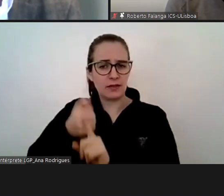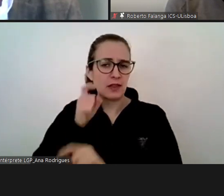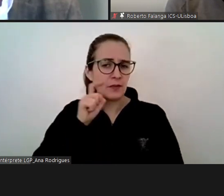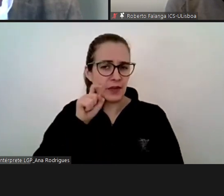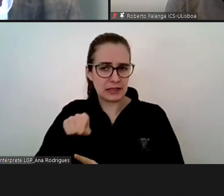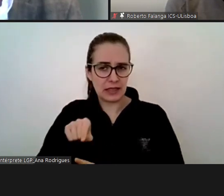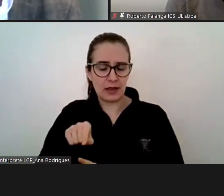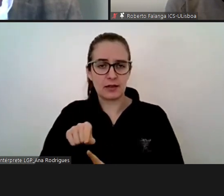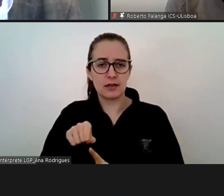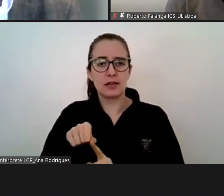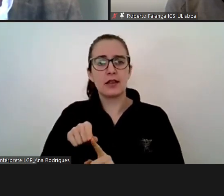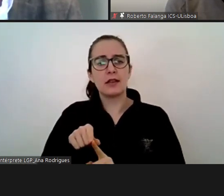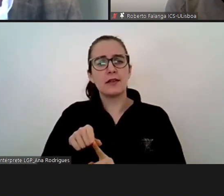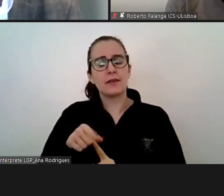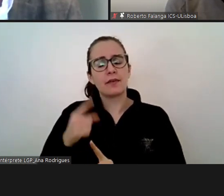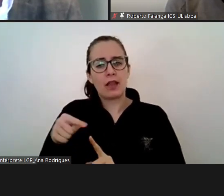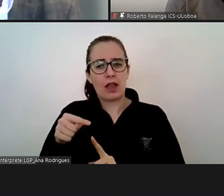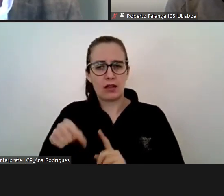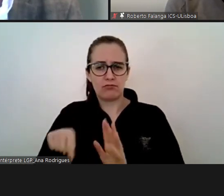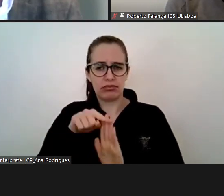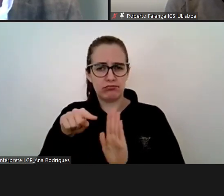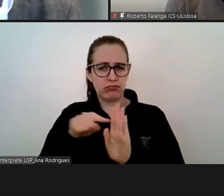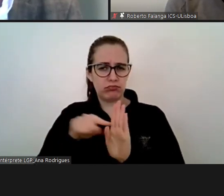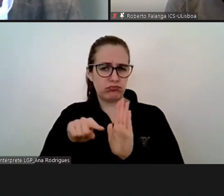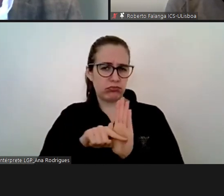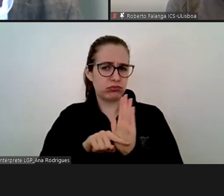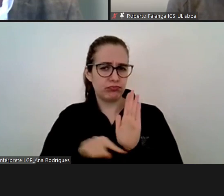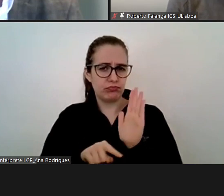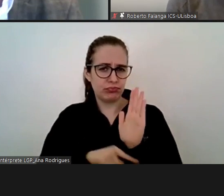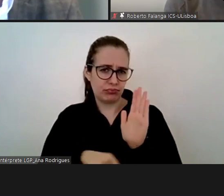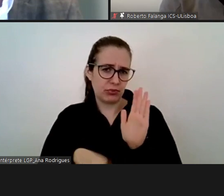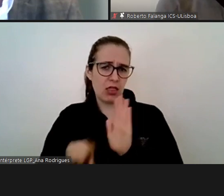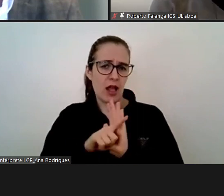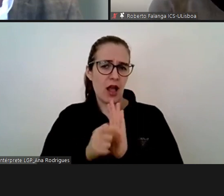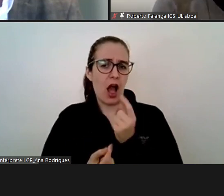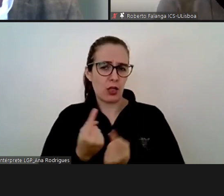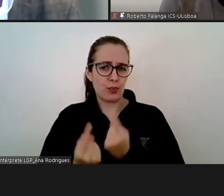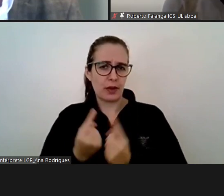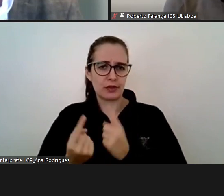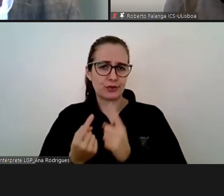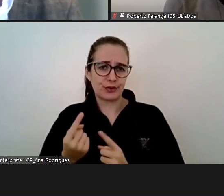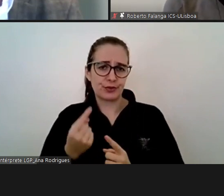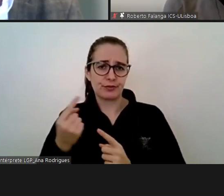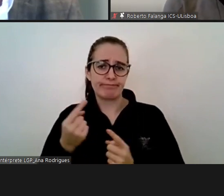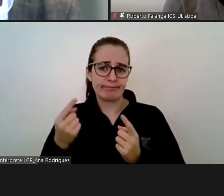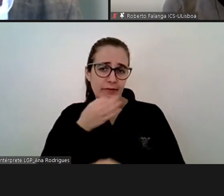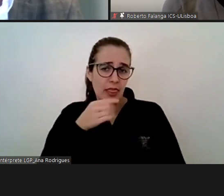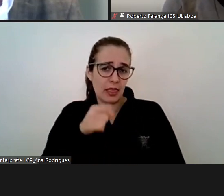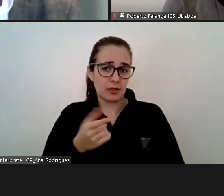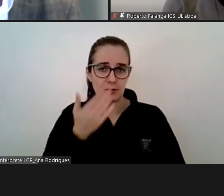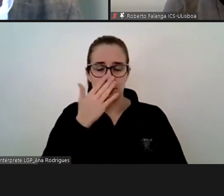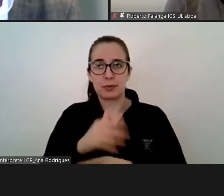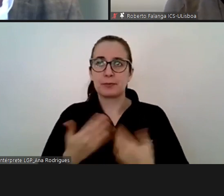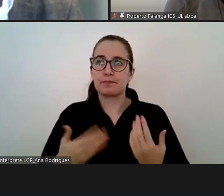Tem algumas disposições legais que vão nesse sentido, porque, por exemplo, sei lá,